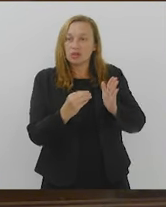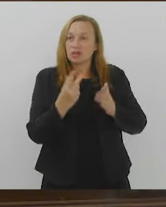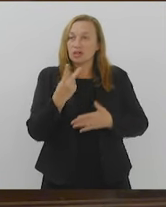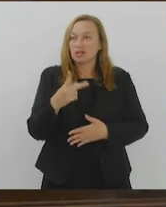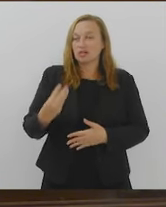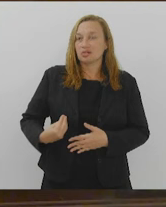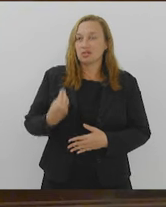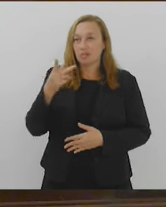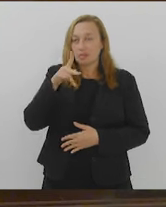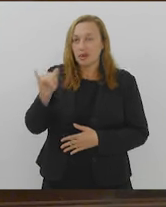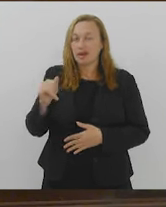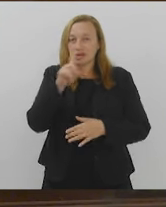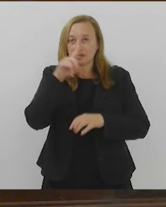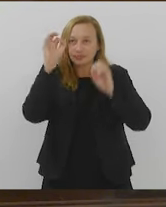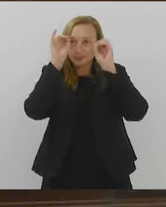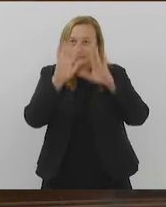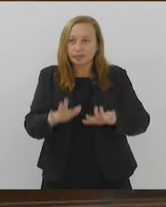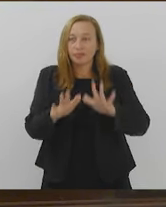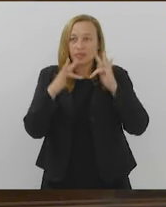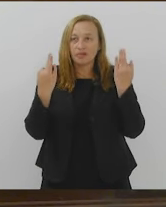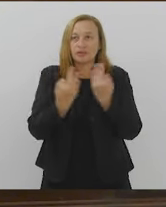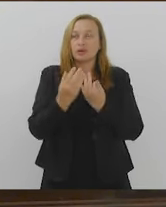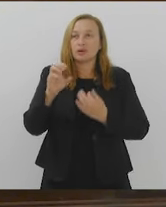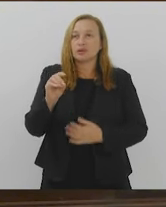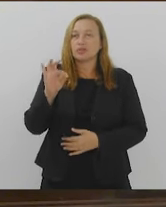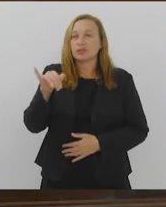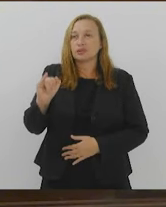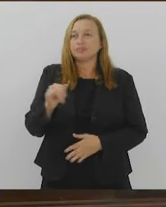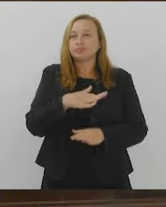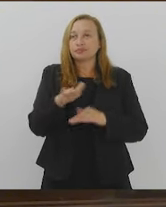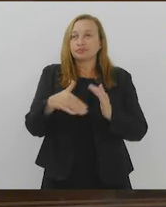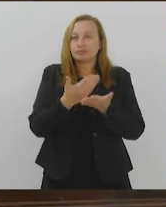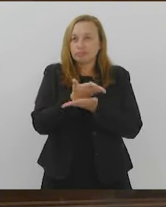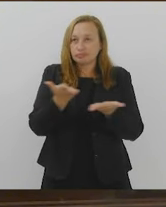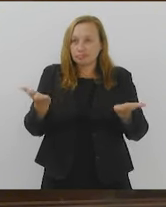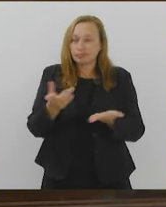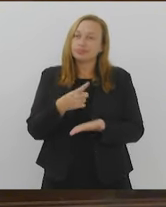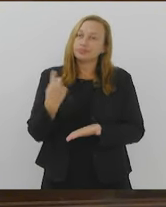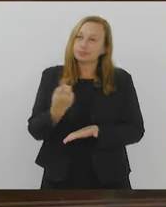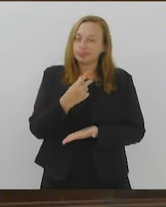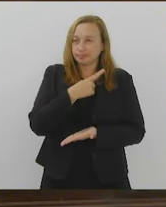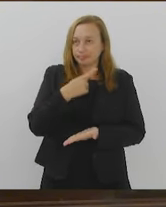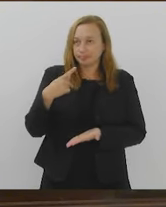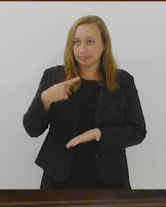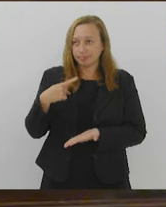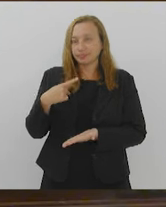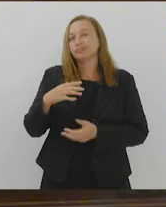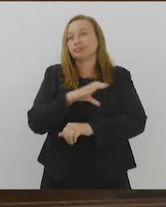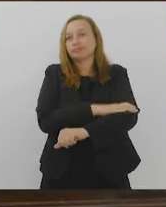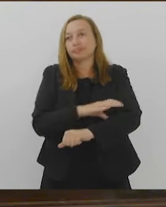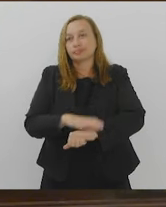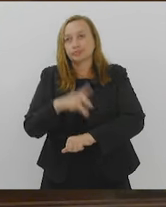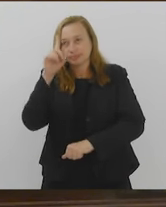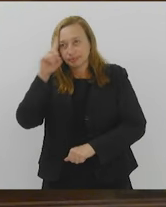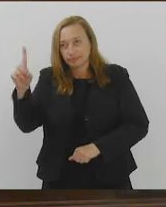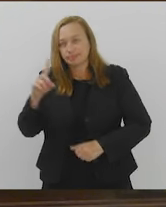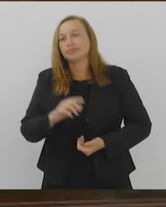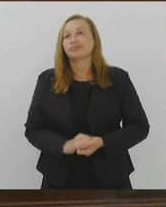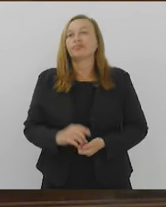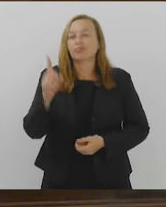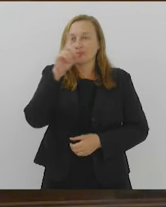Então, Deus abençoe a família do Otônio, a todos vocês, todos nós, pastores, da Assembleia de Deus. Que